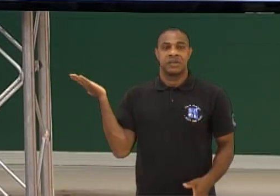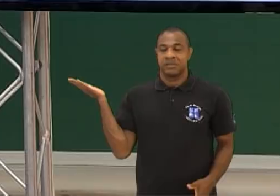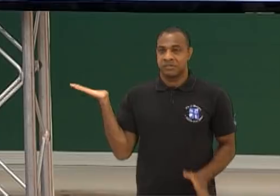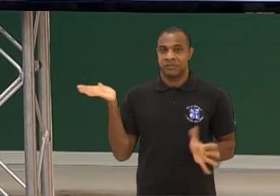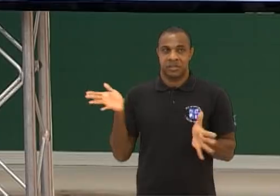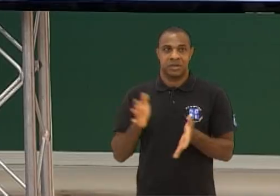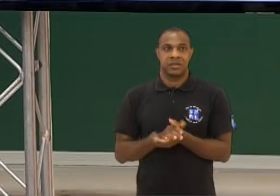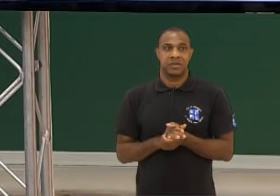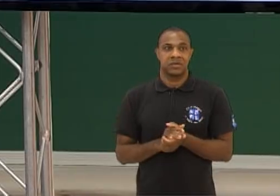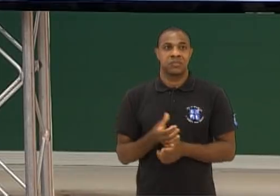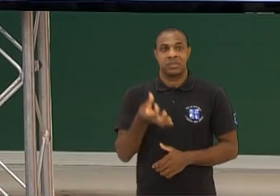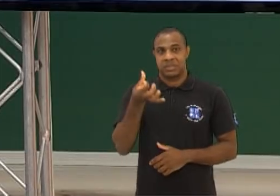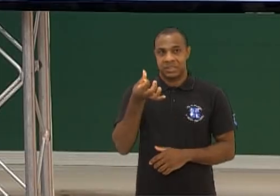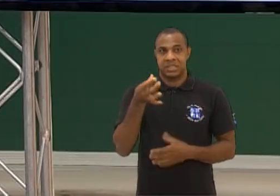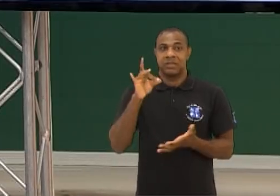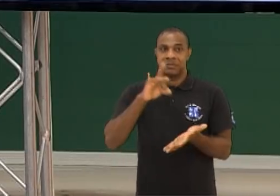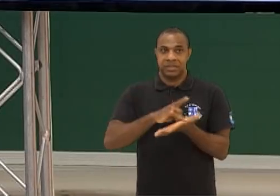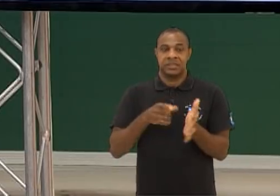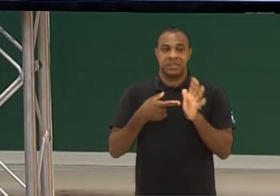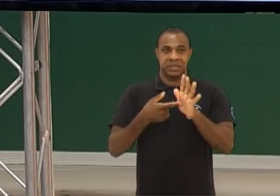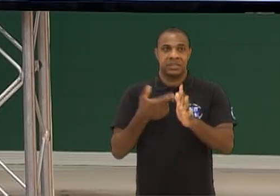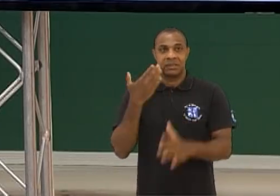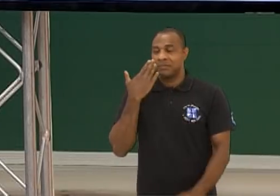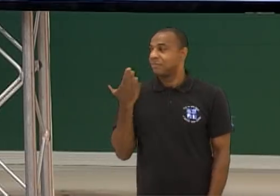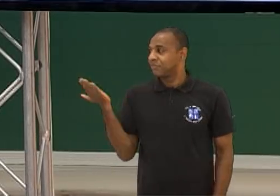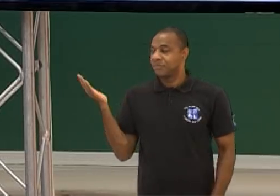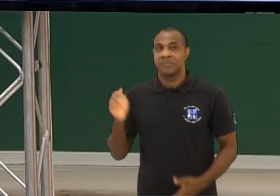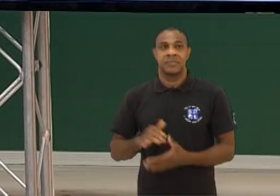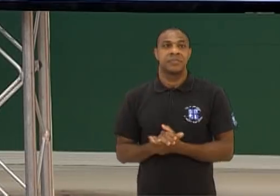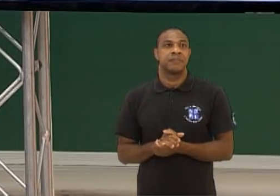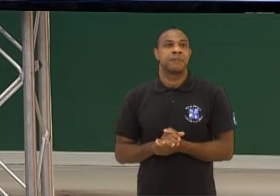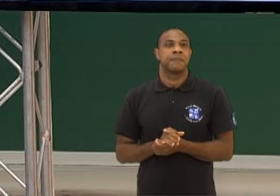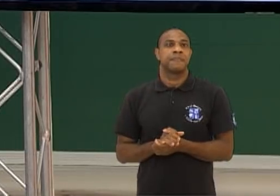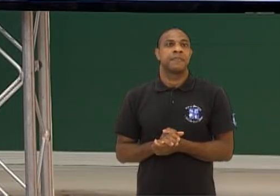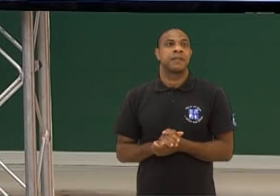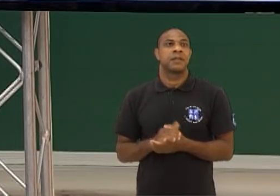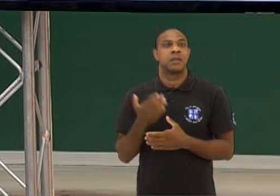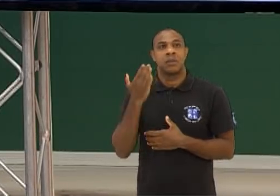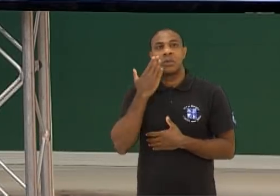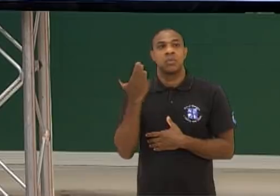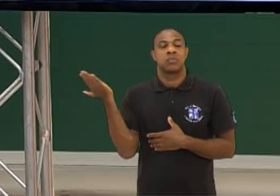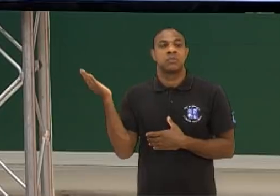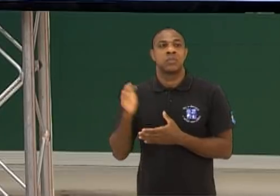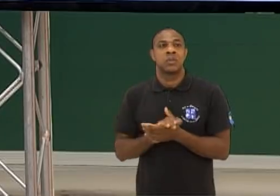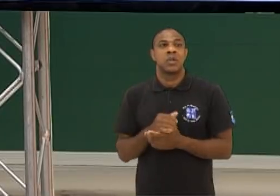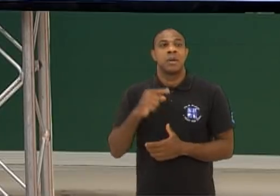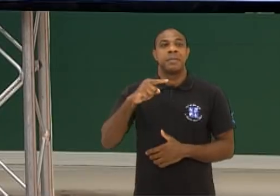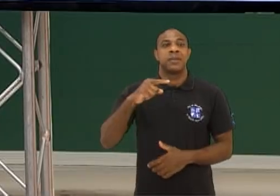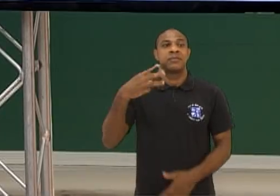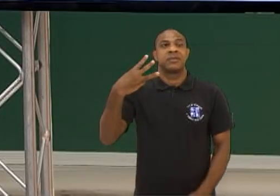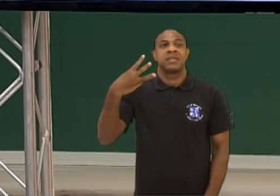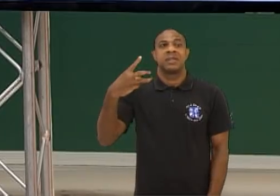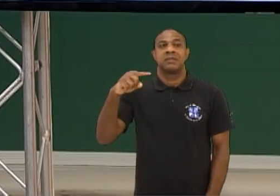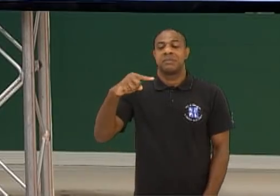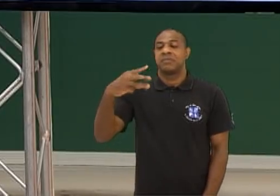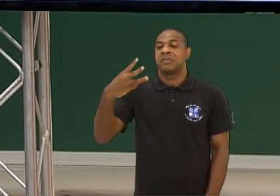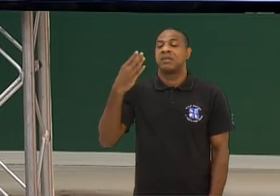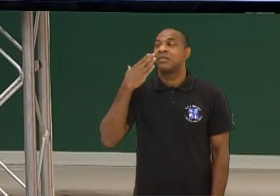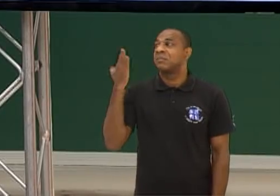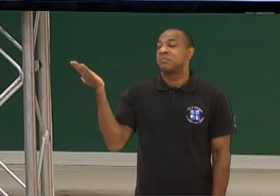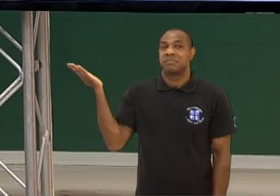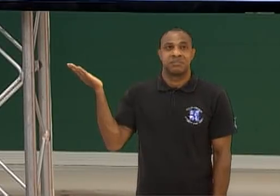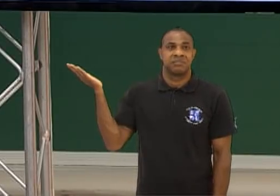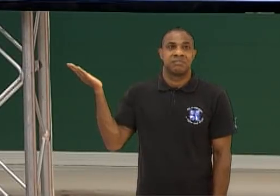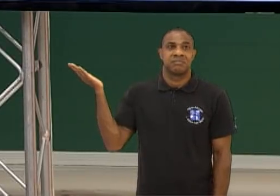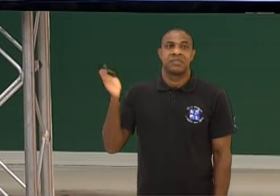fez, descobrimos que é verdadeiro, é menos 4. E agora, o outro era o menos 3, ó. Menos